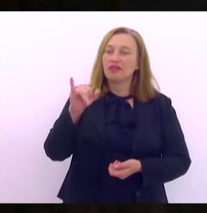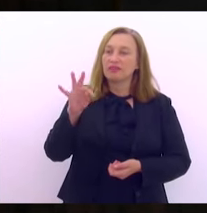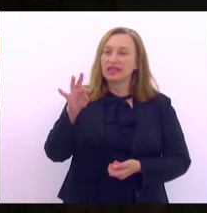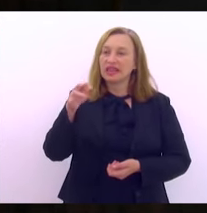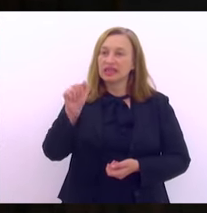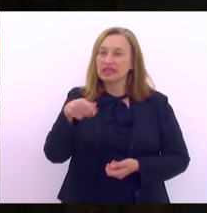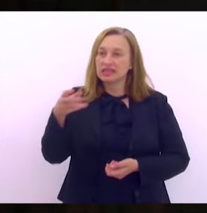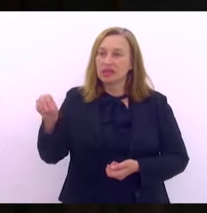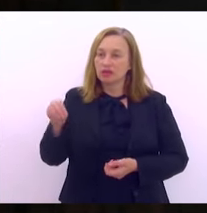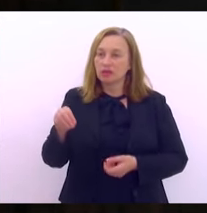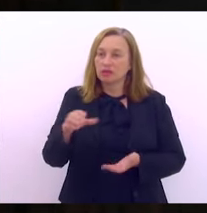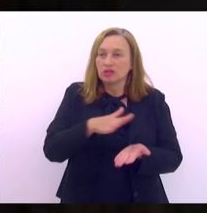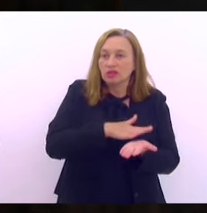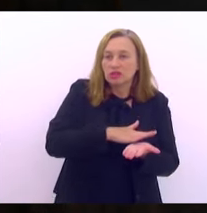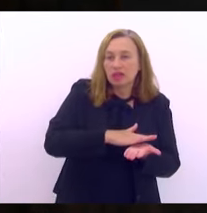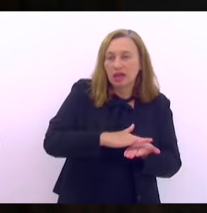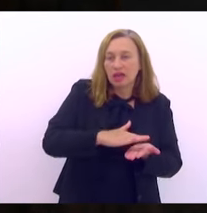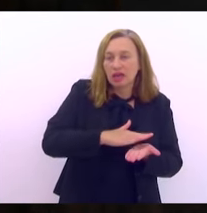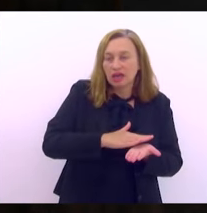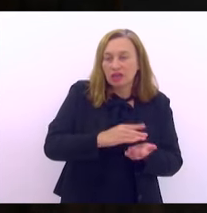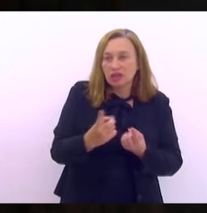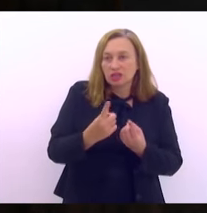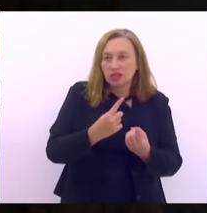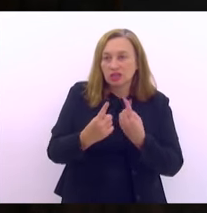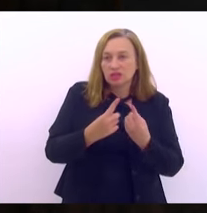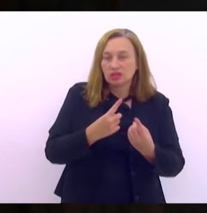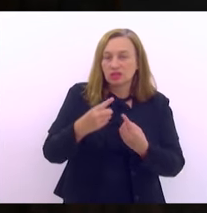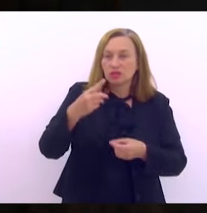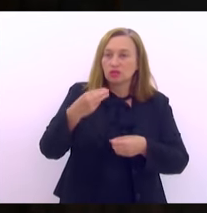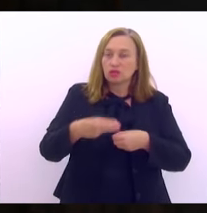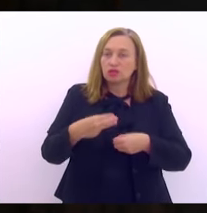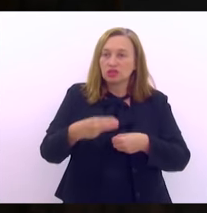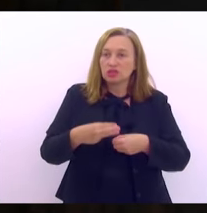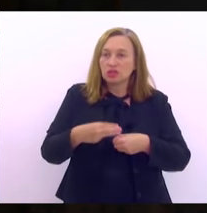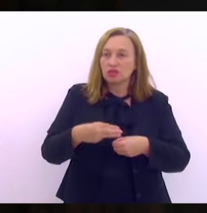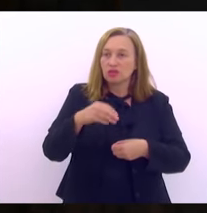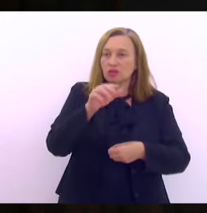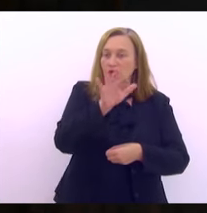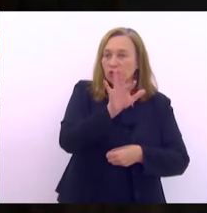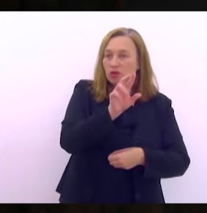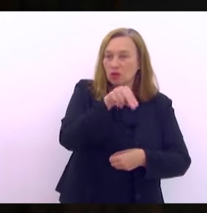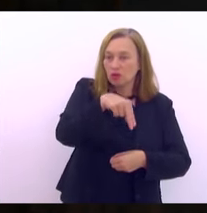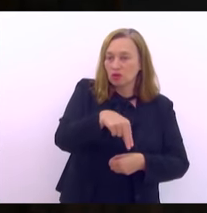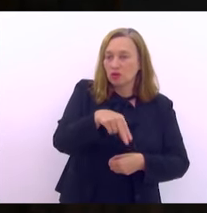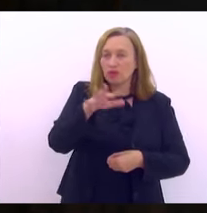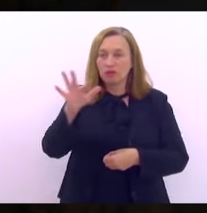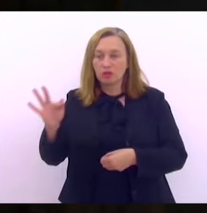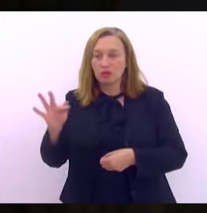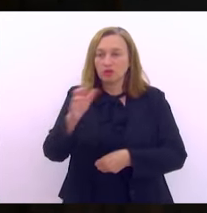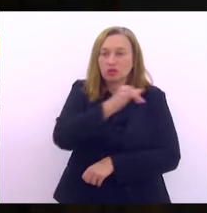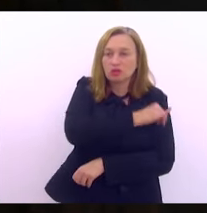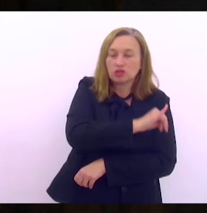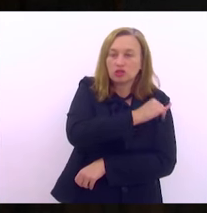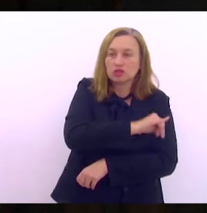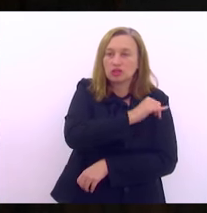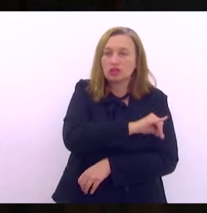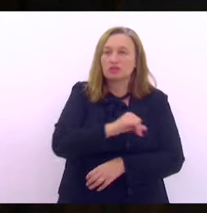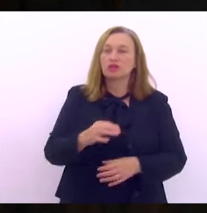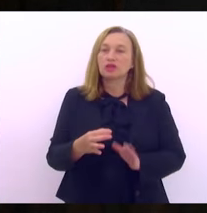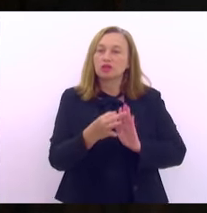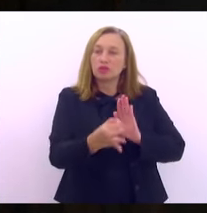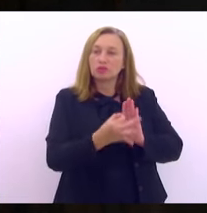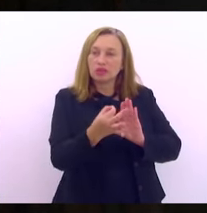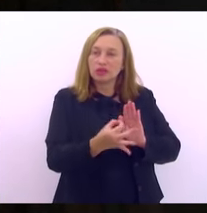estrada João Heringer, no município de Nova Friburgo, no Rio de Janeiro. Parecer da Comissão de Indicações